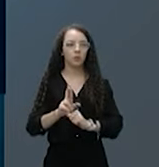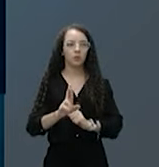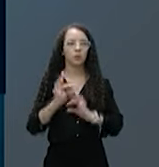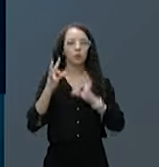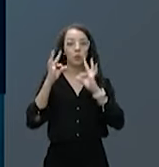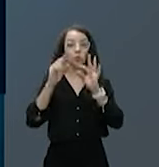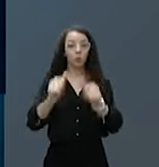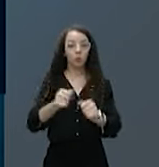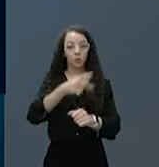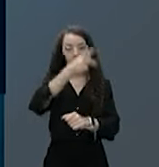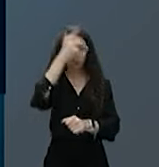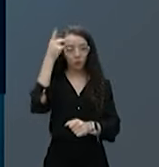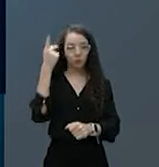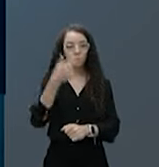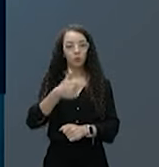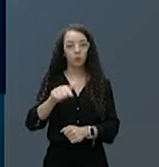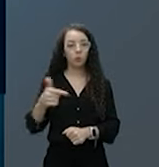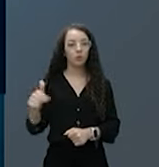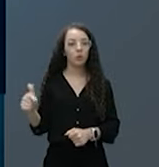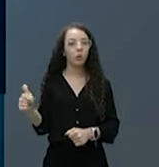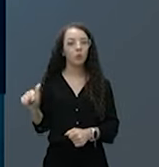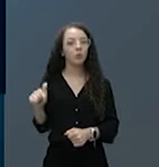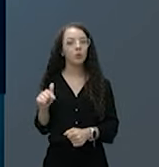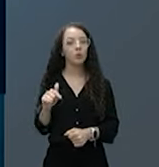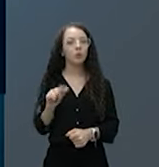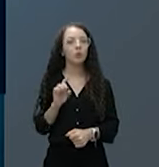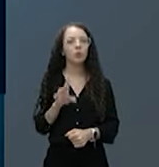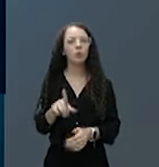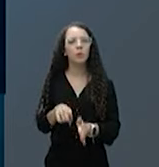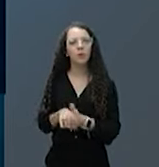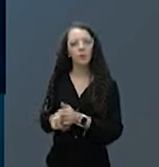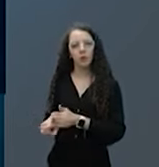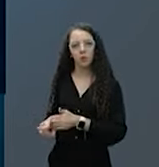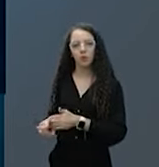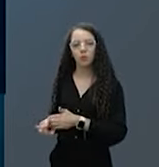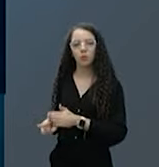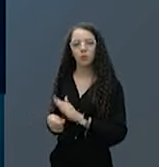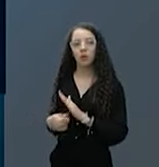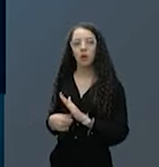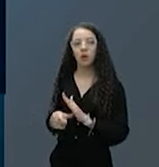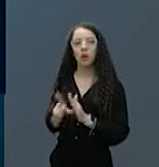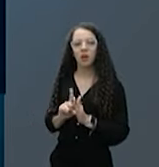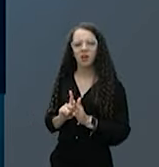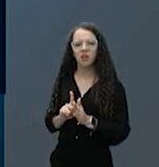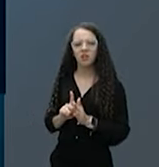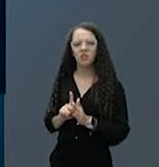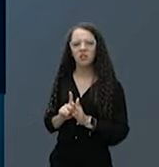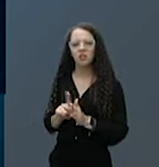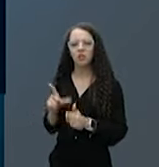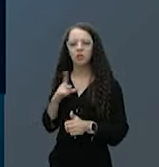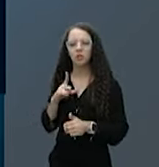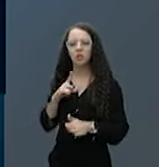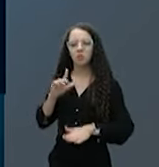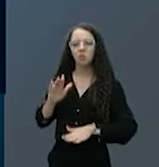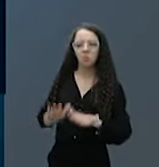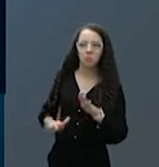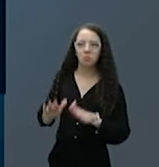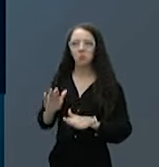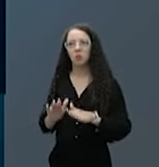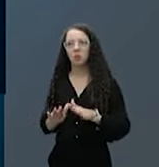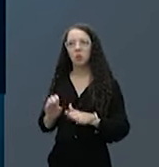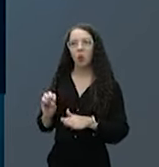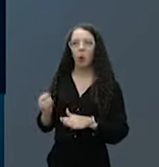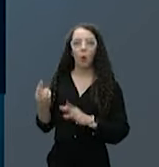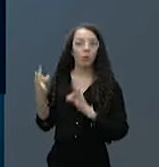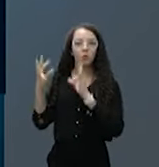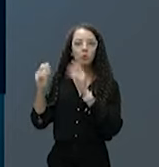demais. Então, eu só tenho agora uma indagação. Sim. Anteriormente, dava parcial acolhimento ou era total sem